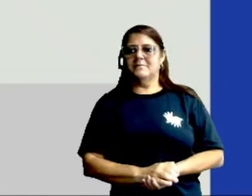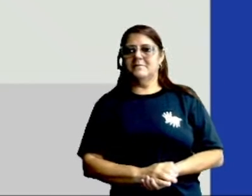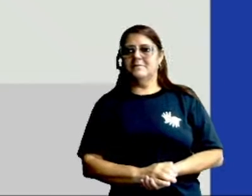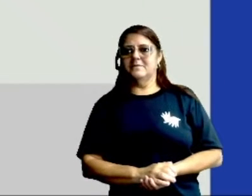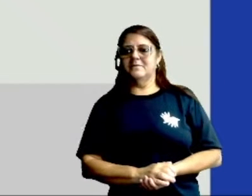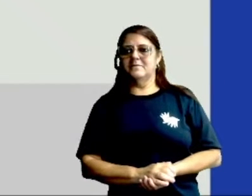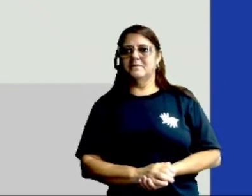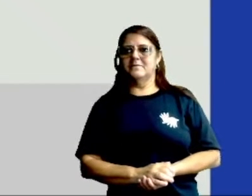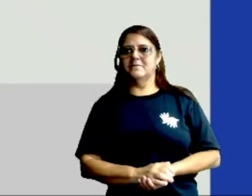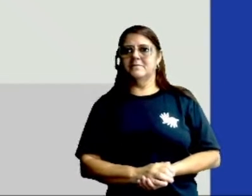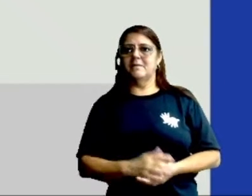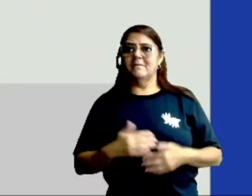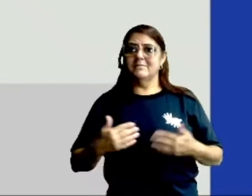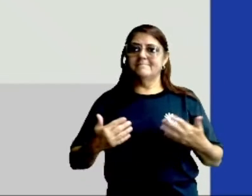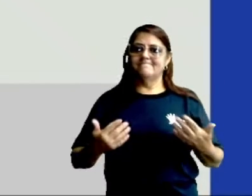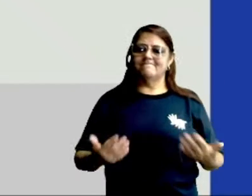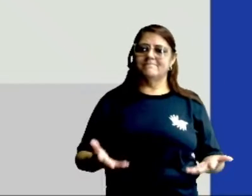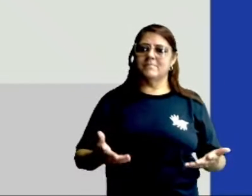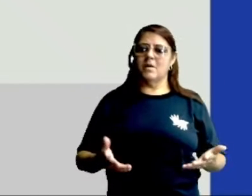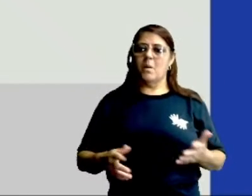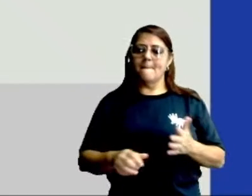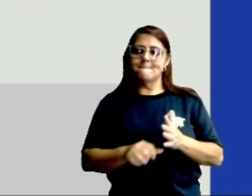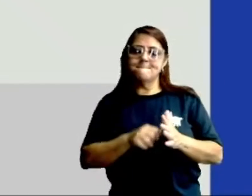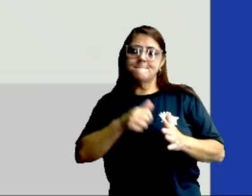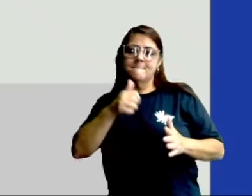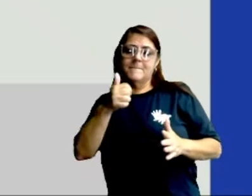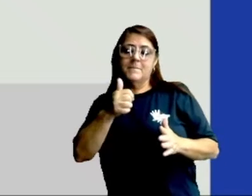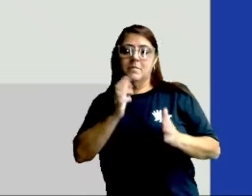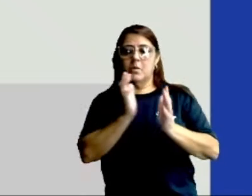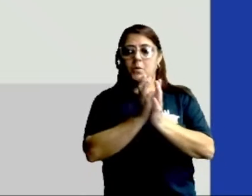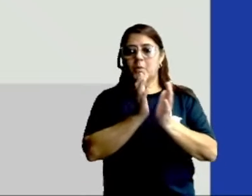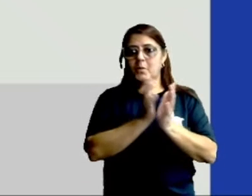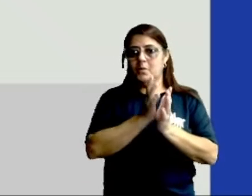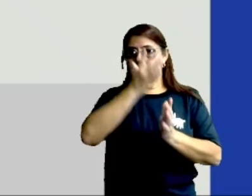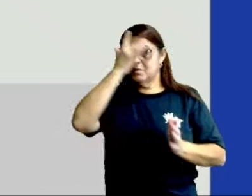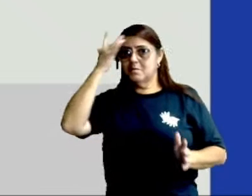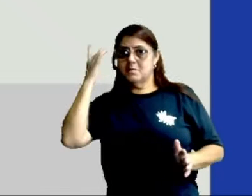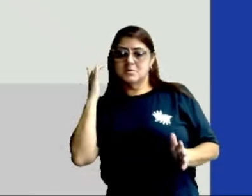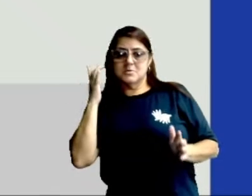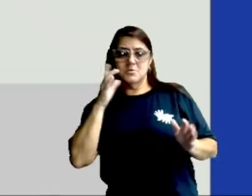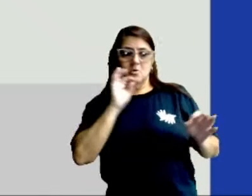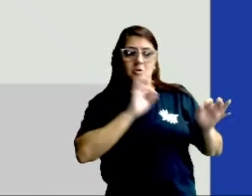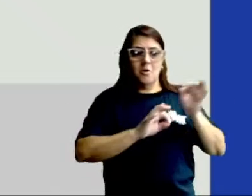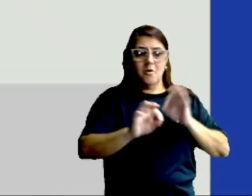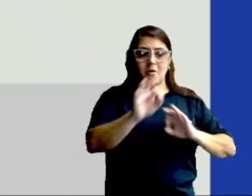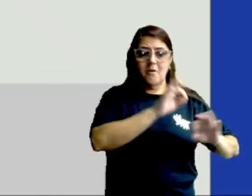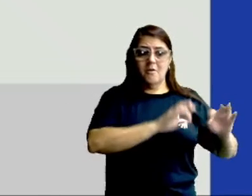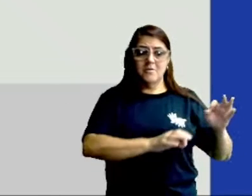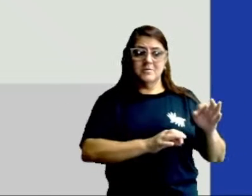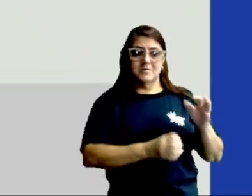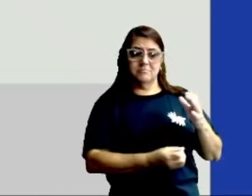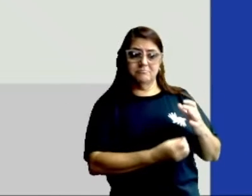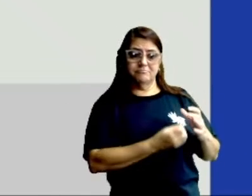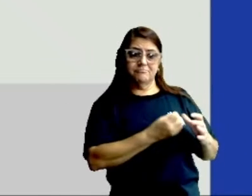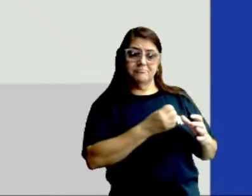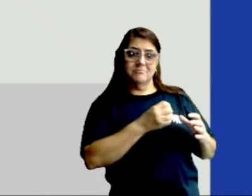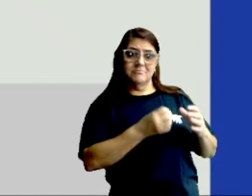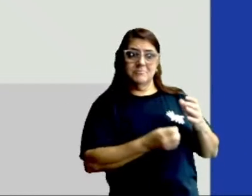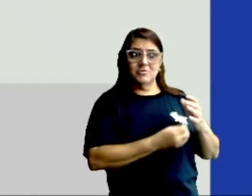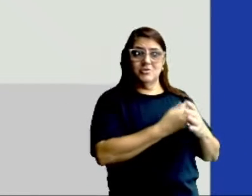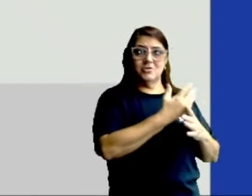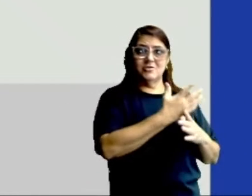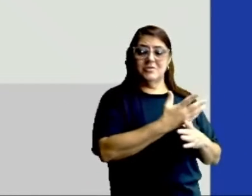bom então os primeiros grupos humanos que começa a assustar lá no Rio Nilo